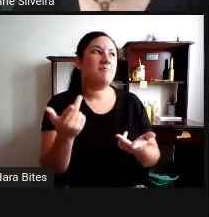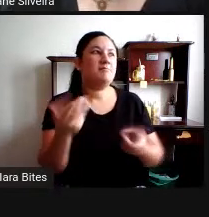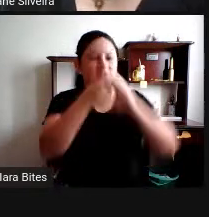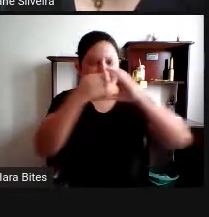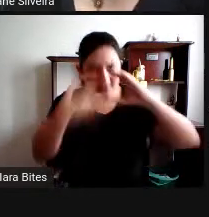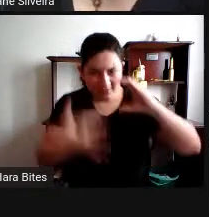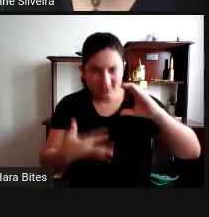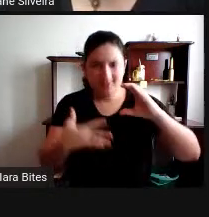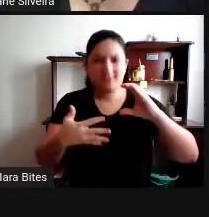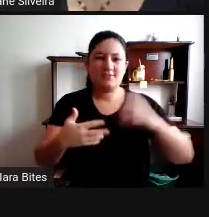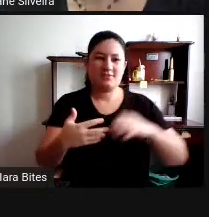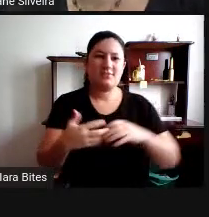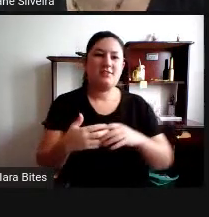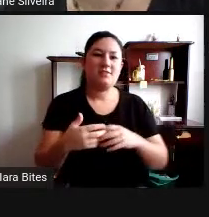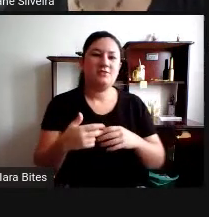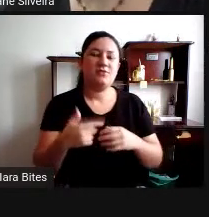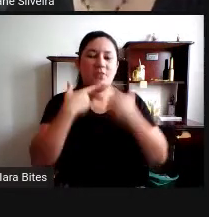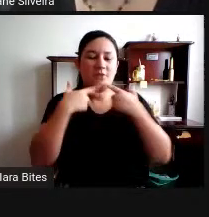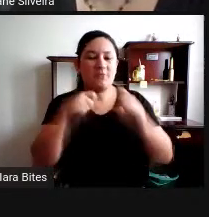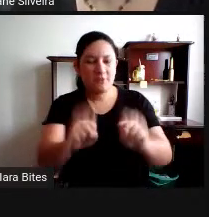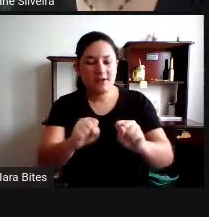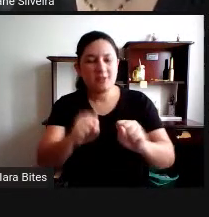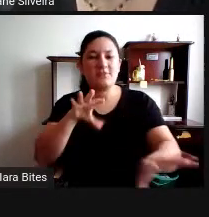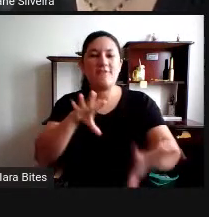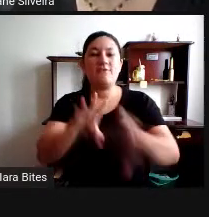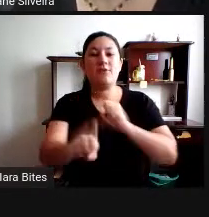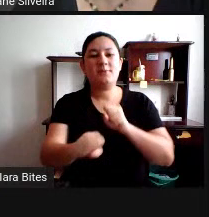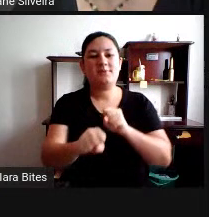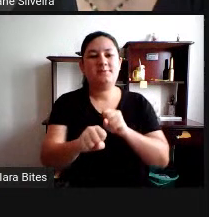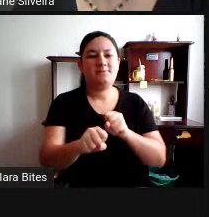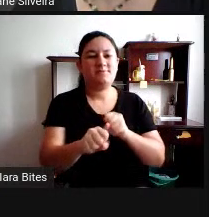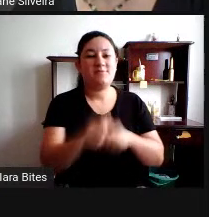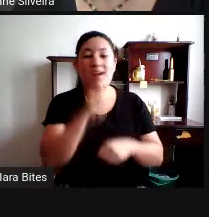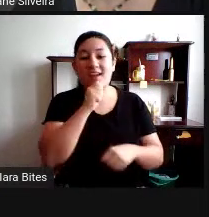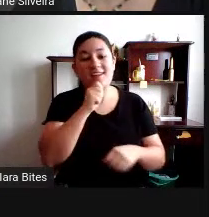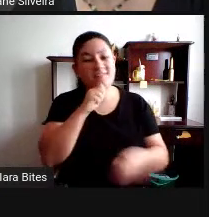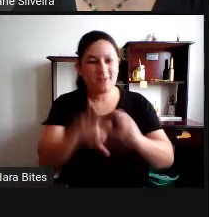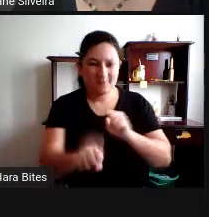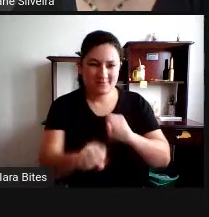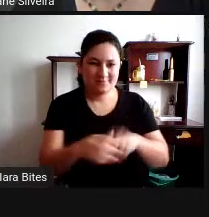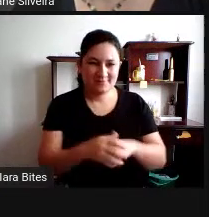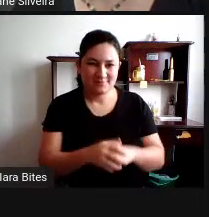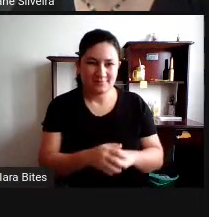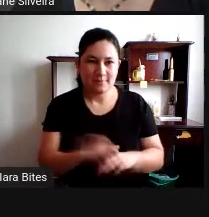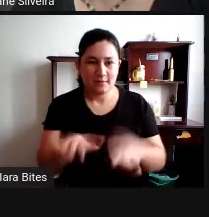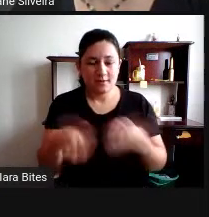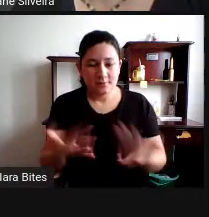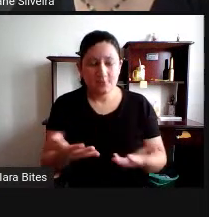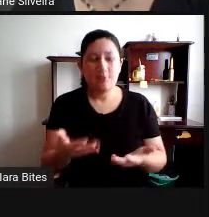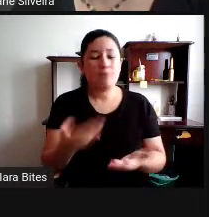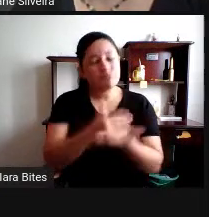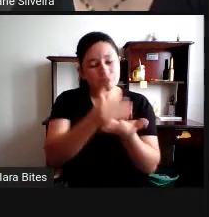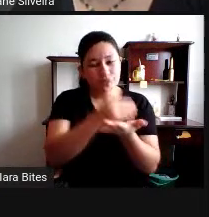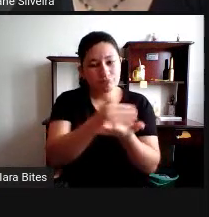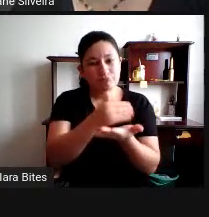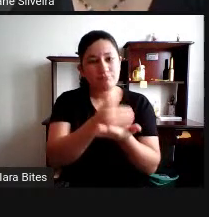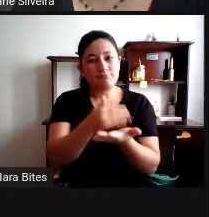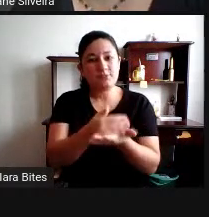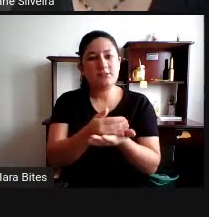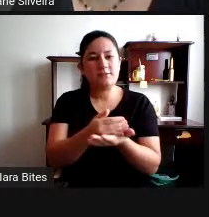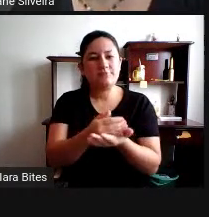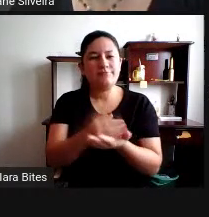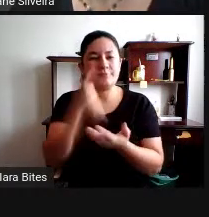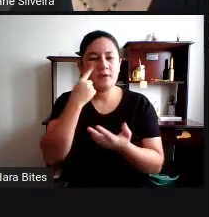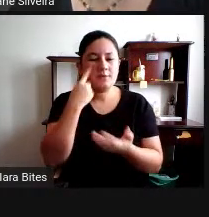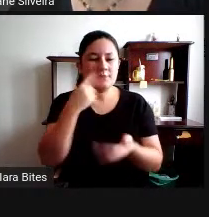Vou passar boa parte aqui acompanhando um texto escrito e depois a gente conversa mais diretamente, está